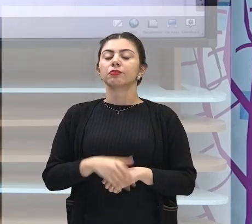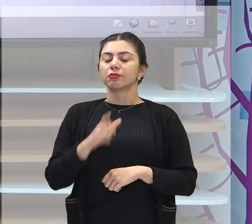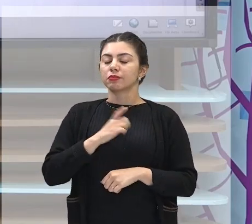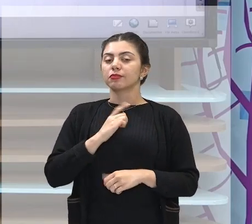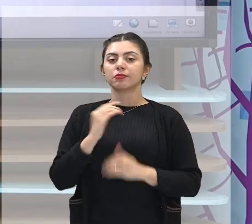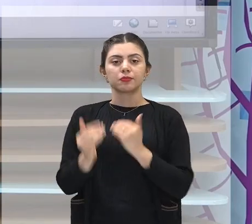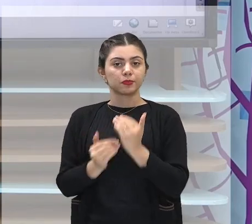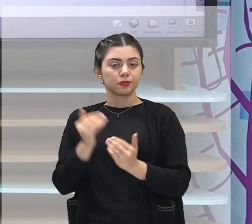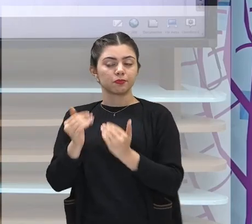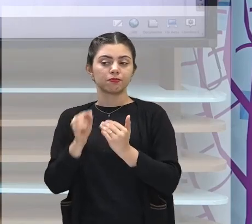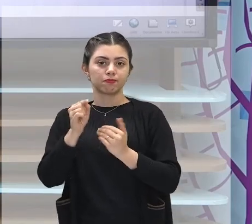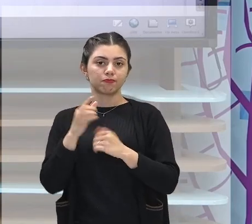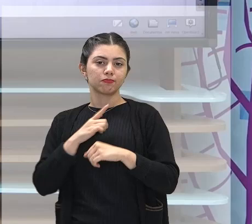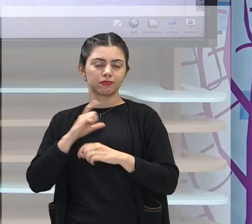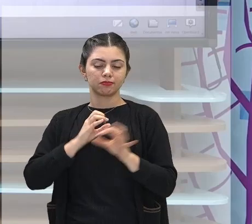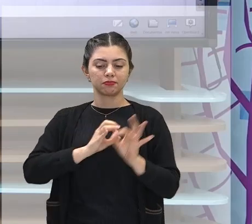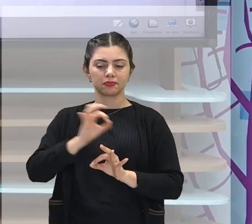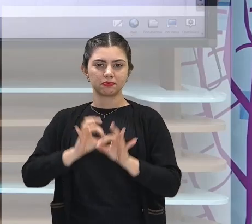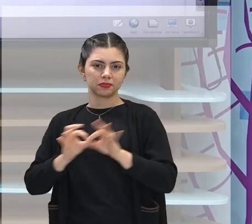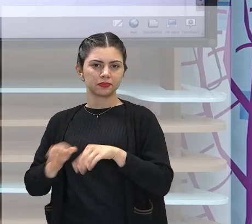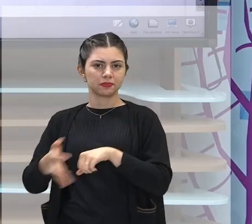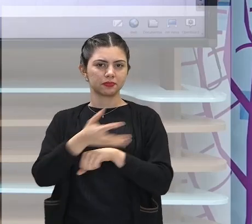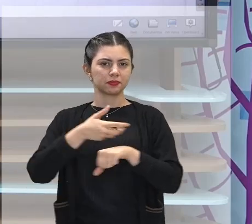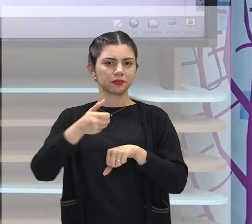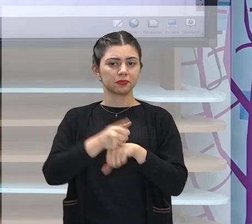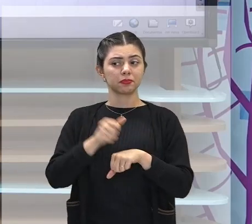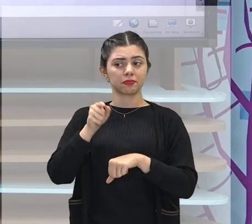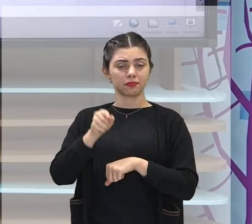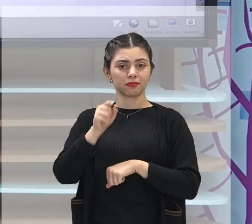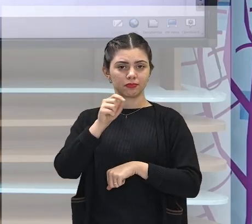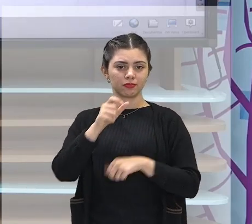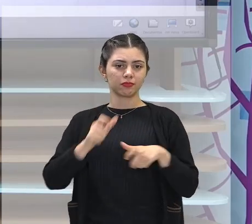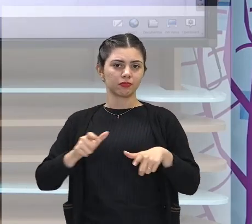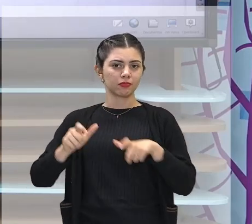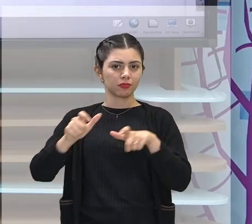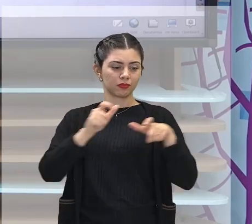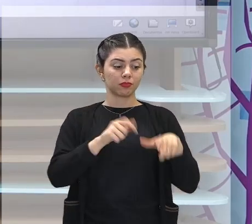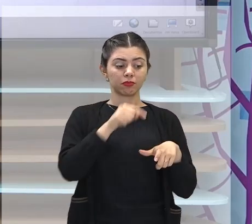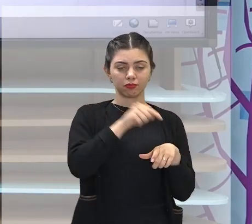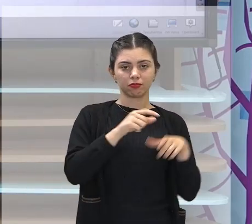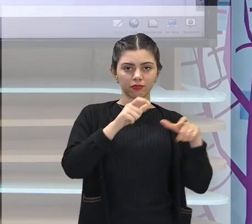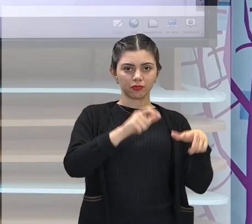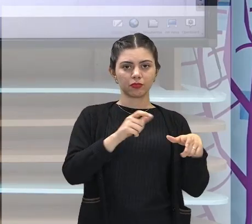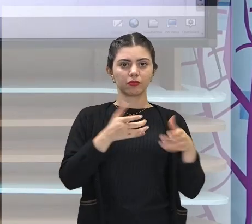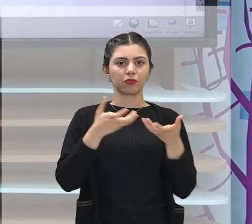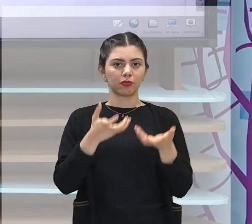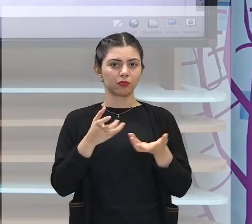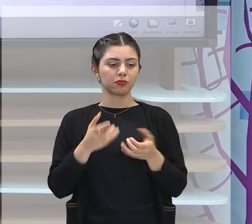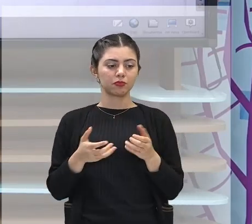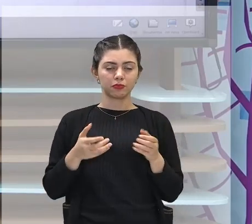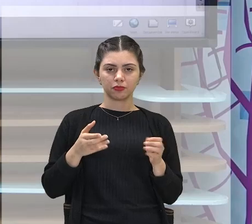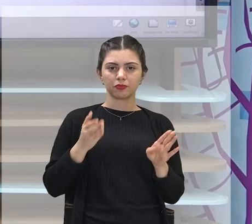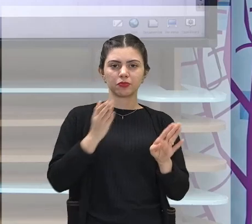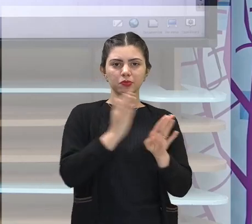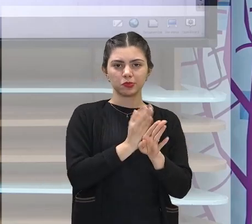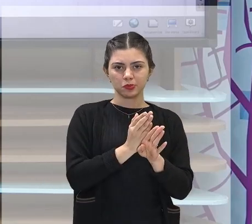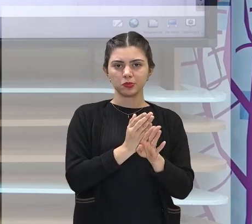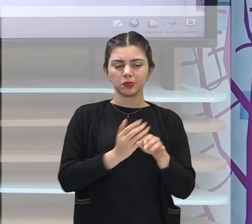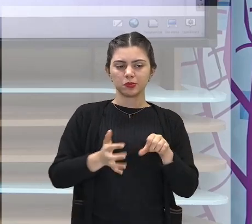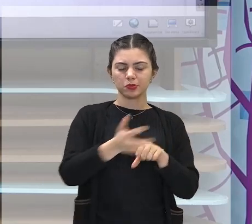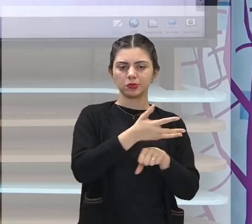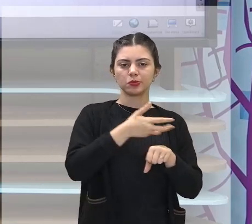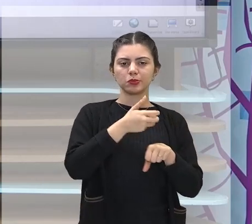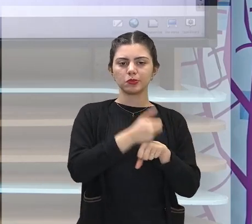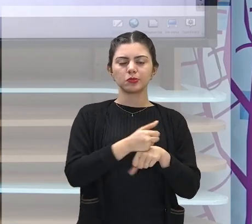processo colonial diante do território da ilha de Hispaniola é justamente